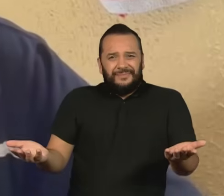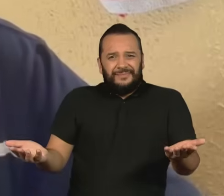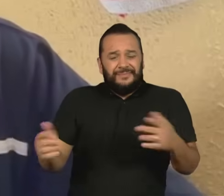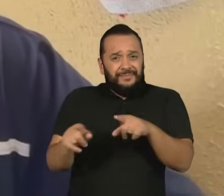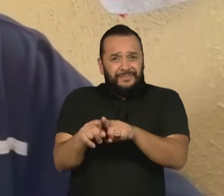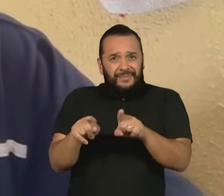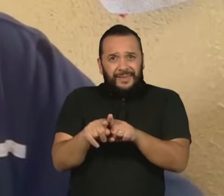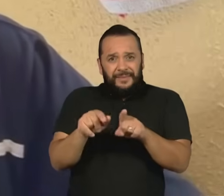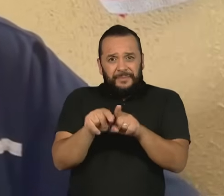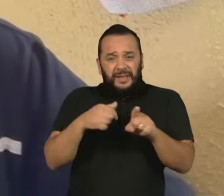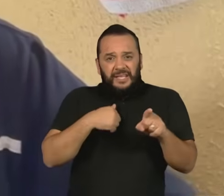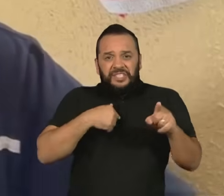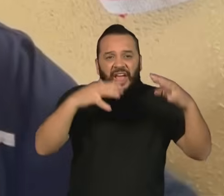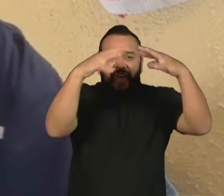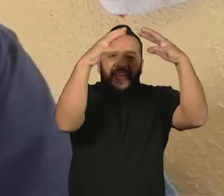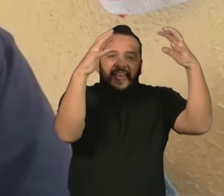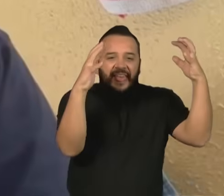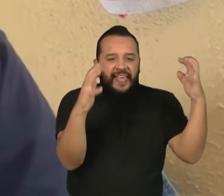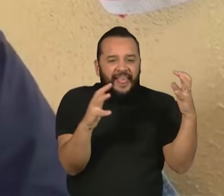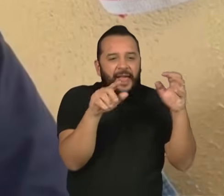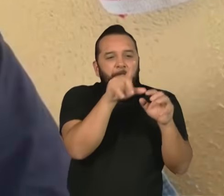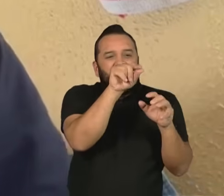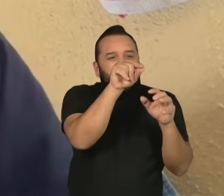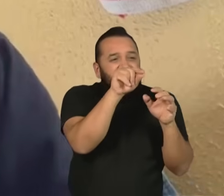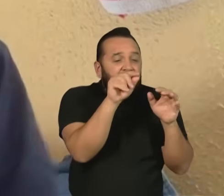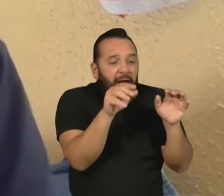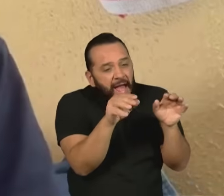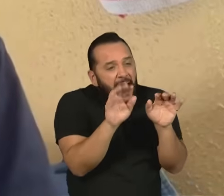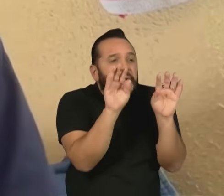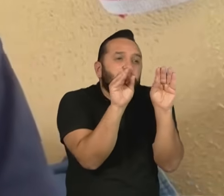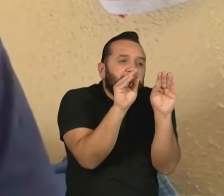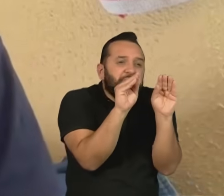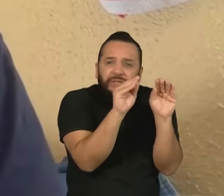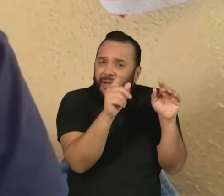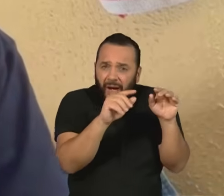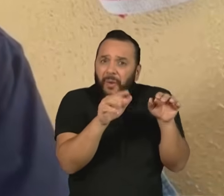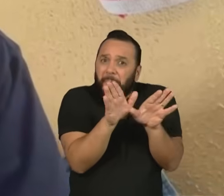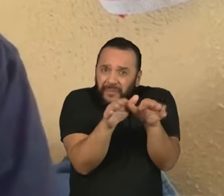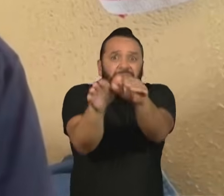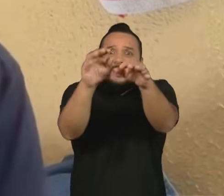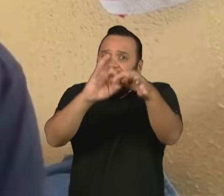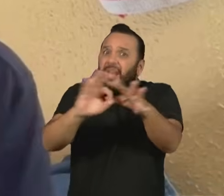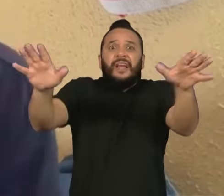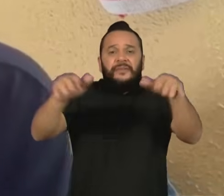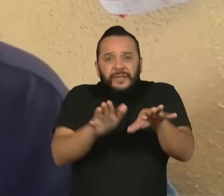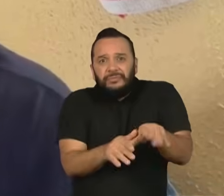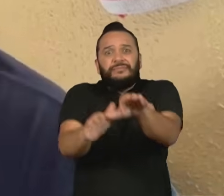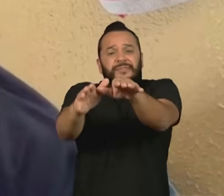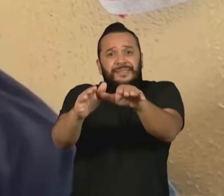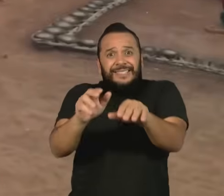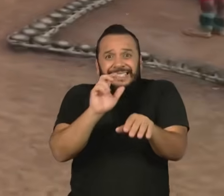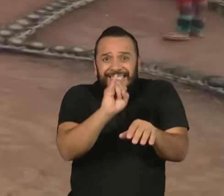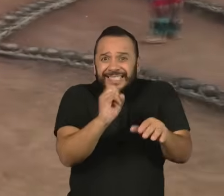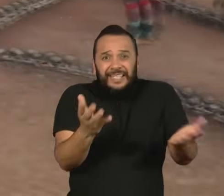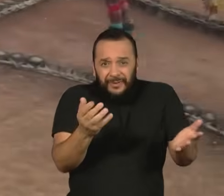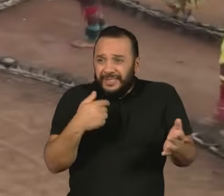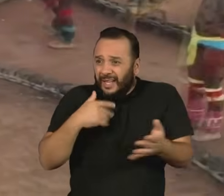criar pássaros em cativeiro. Então tudo isso, você quando faz isso, você está destruindo você